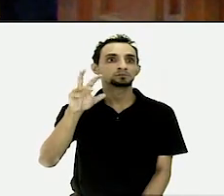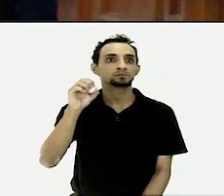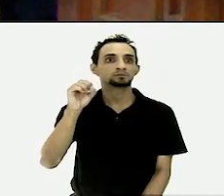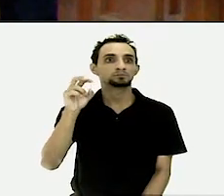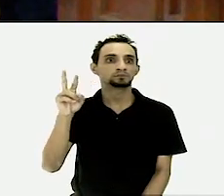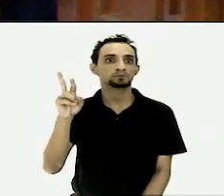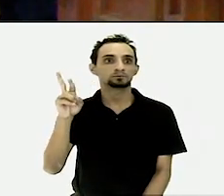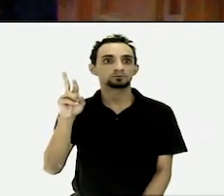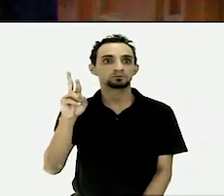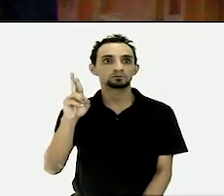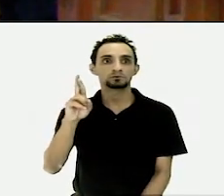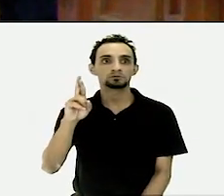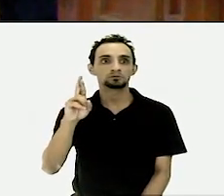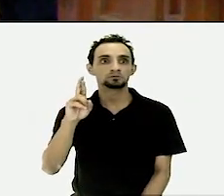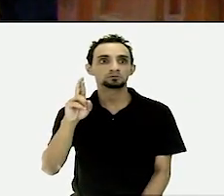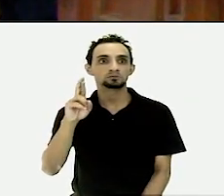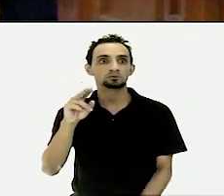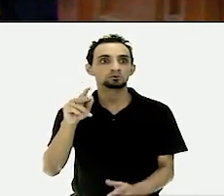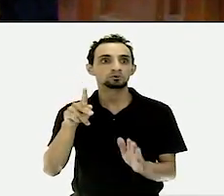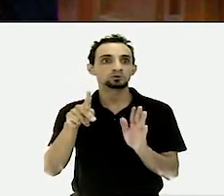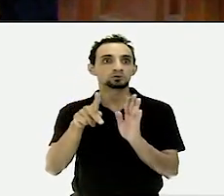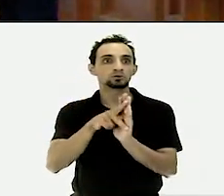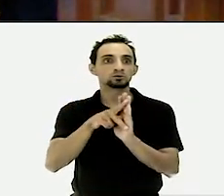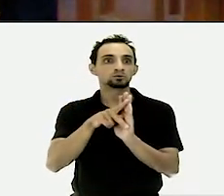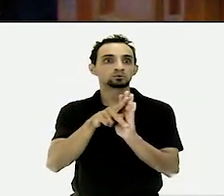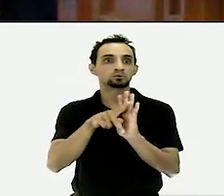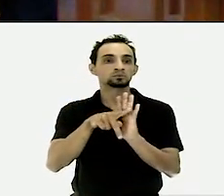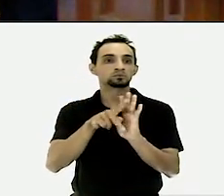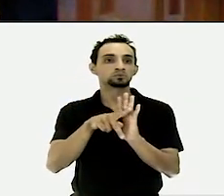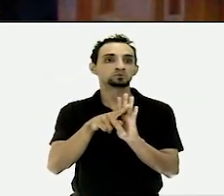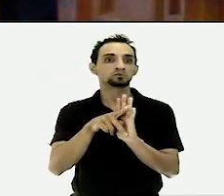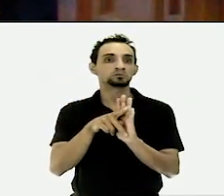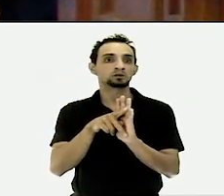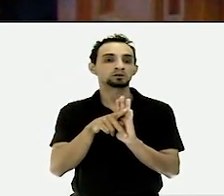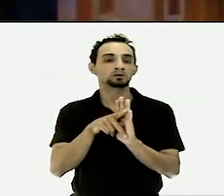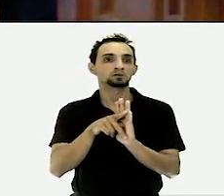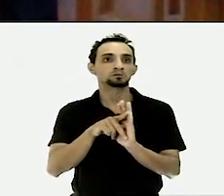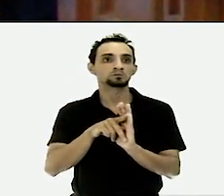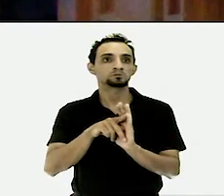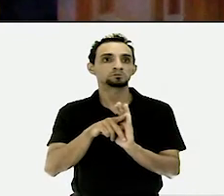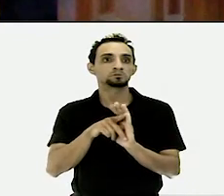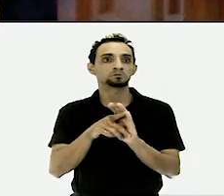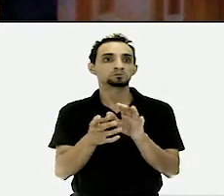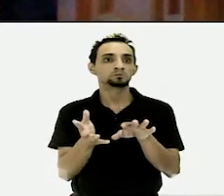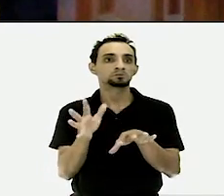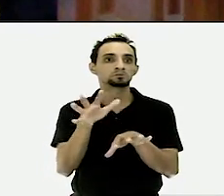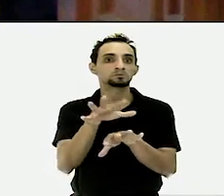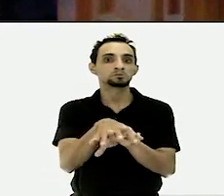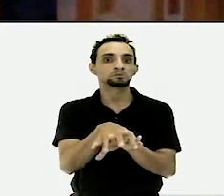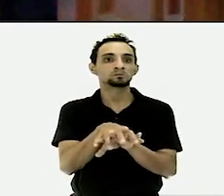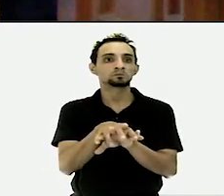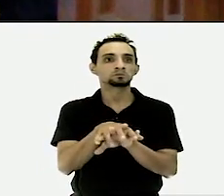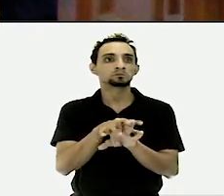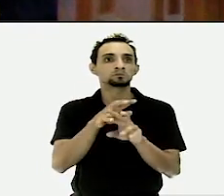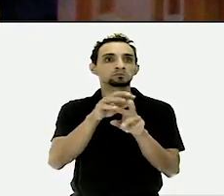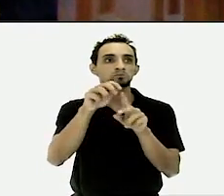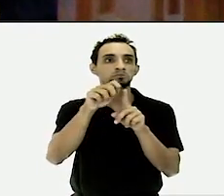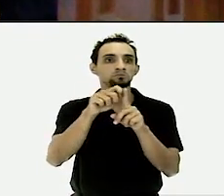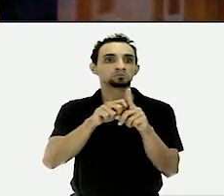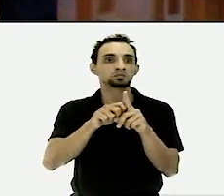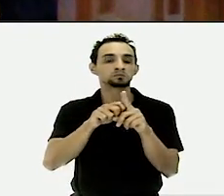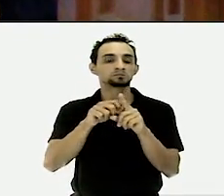continue assim mesmo, sempre a se preocupar com a nossa cidade. Foram treinados para isso, né? e